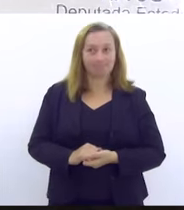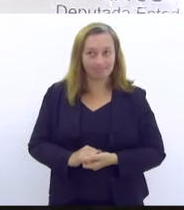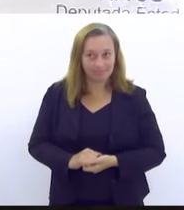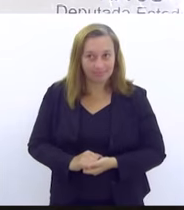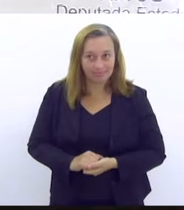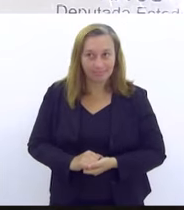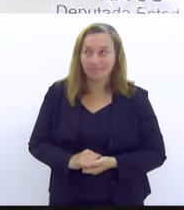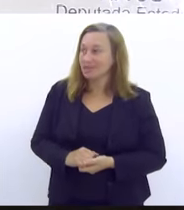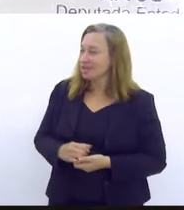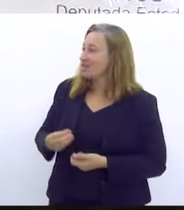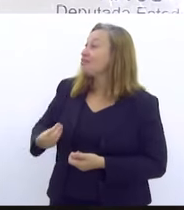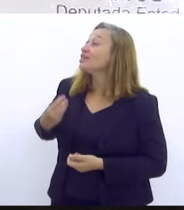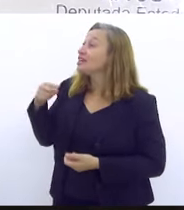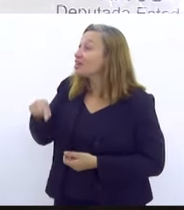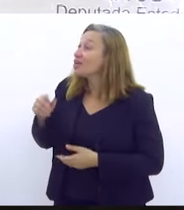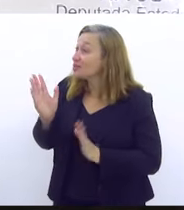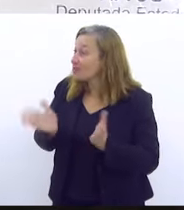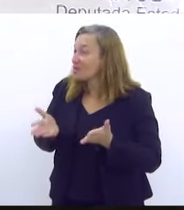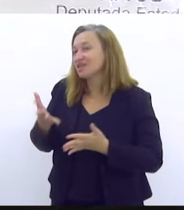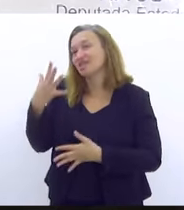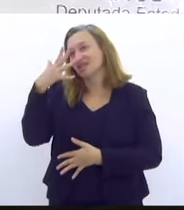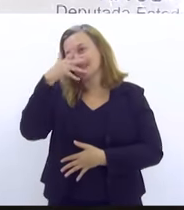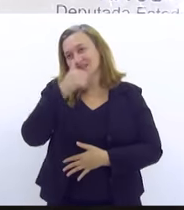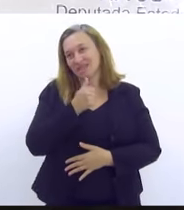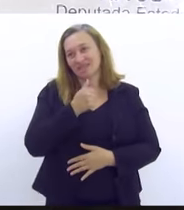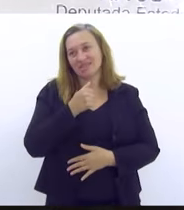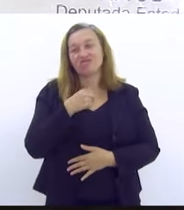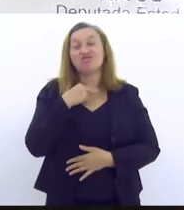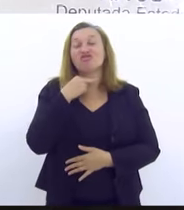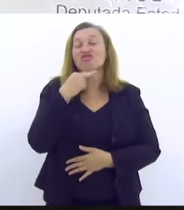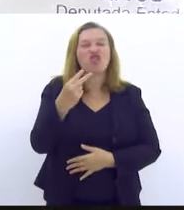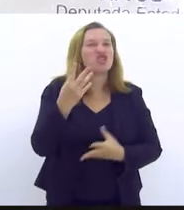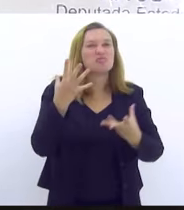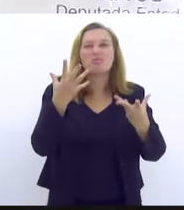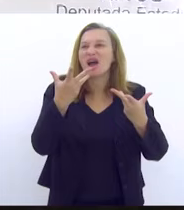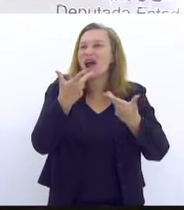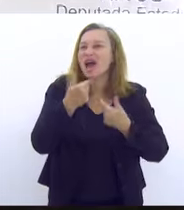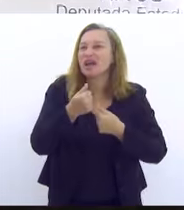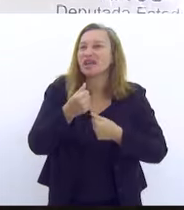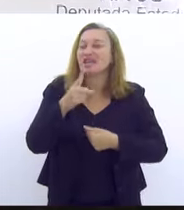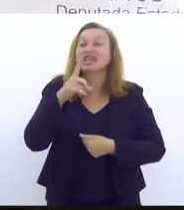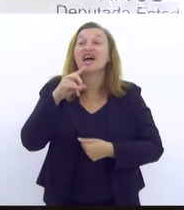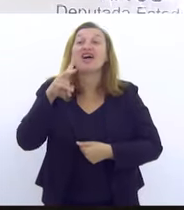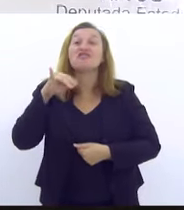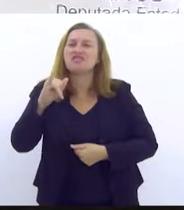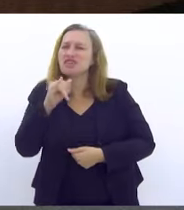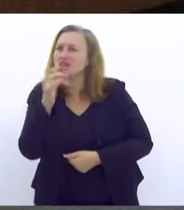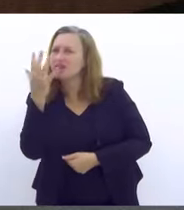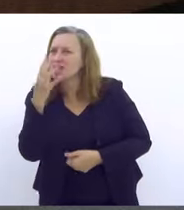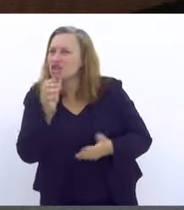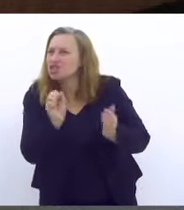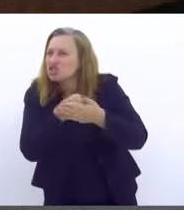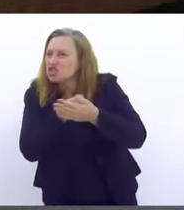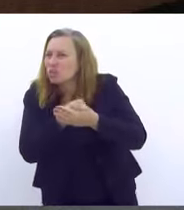Ele está aí hoje? Está. Que coisa linda. Uma voz maravilhosa. Cadê você, Davi? Não se esconda, não.